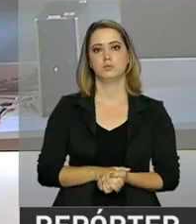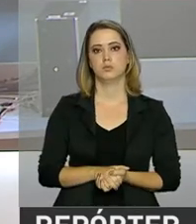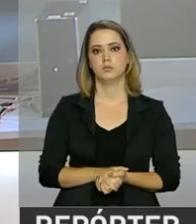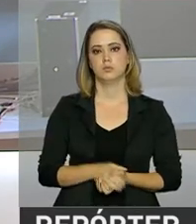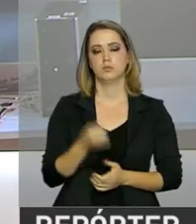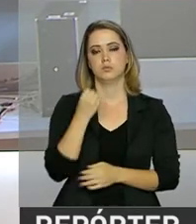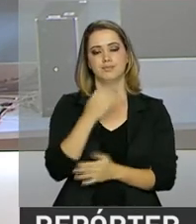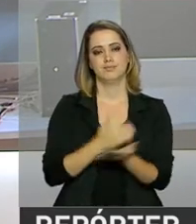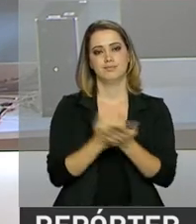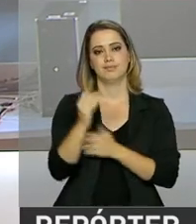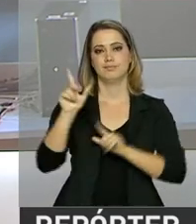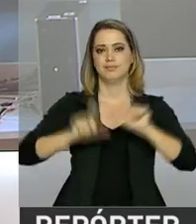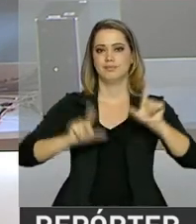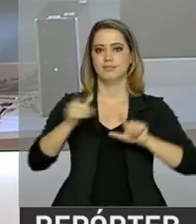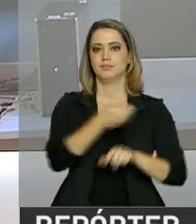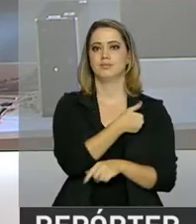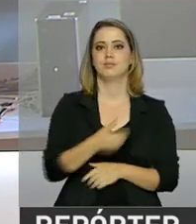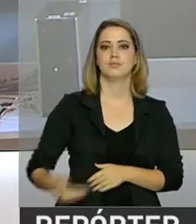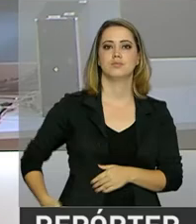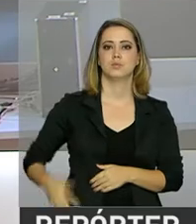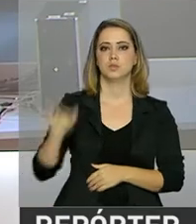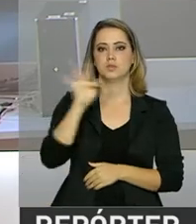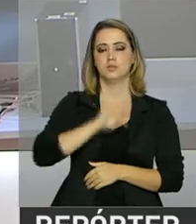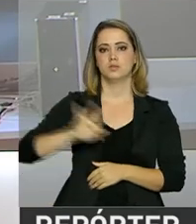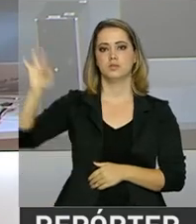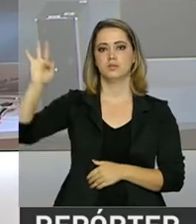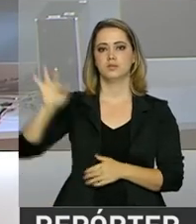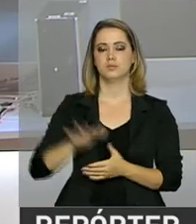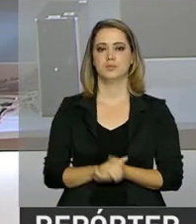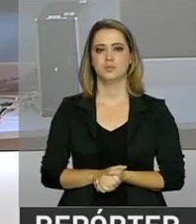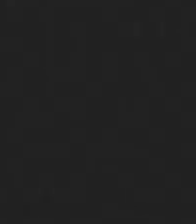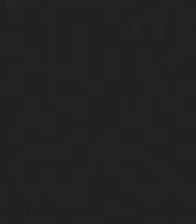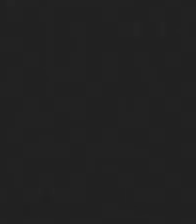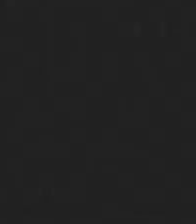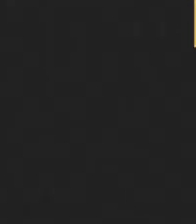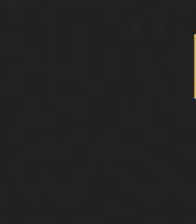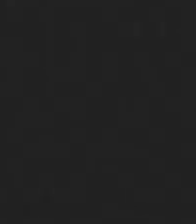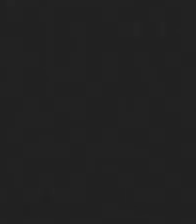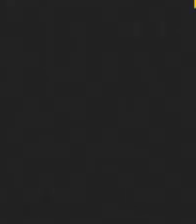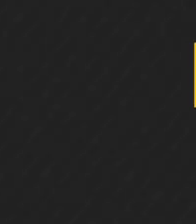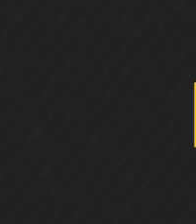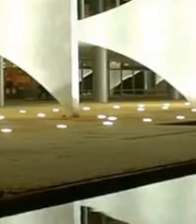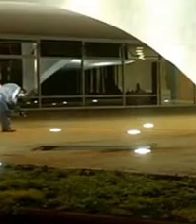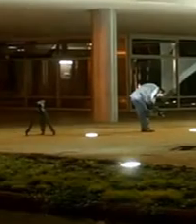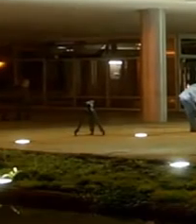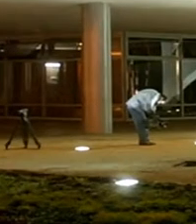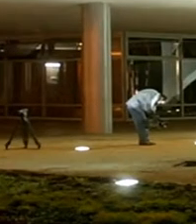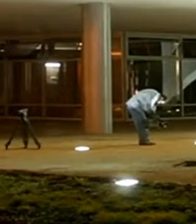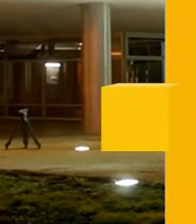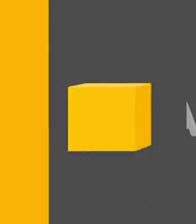NBR. Continue com a gente, NBR, a TV do Governo Federal.